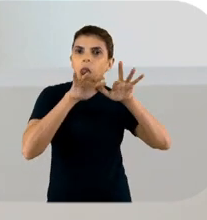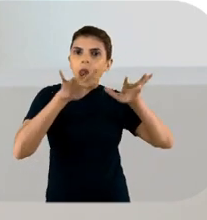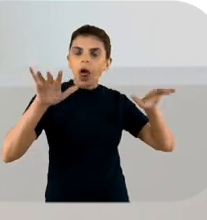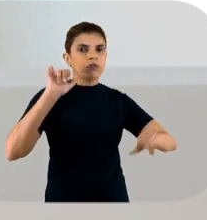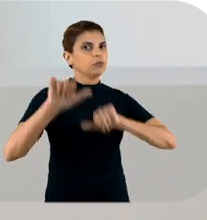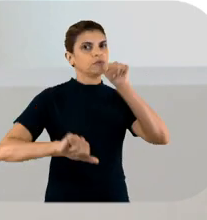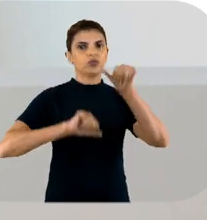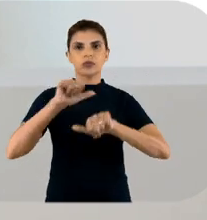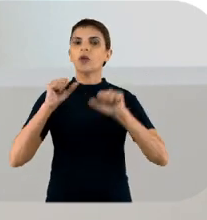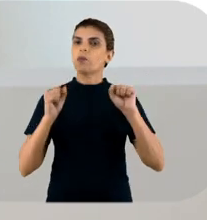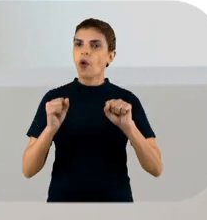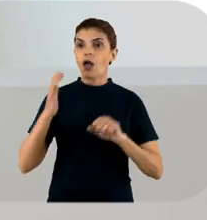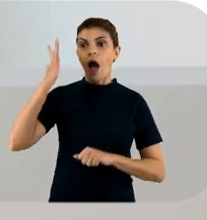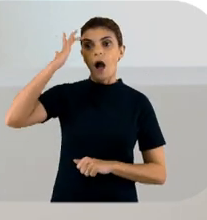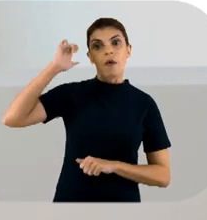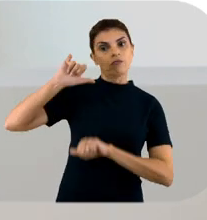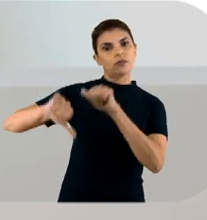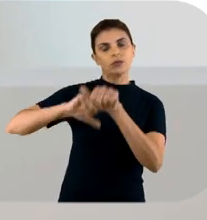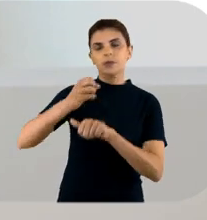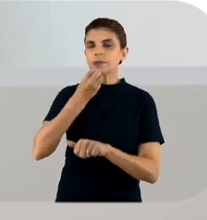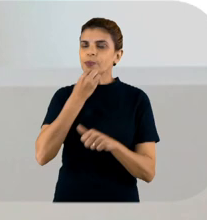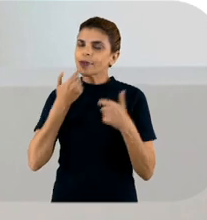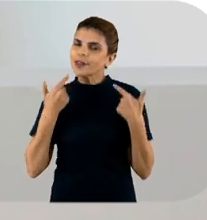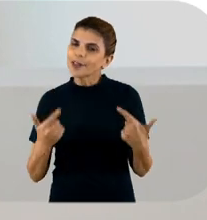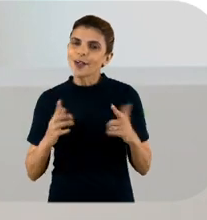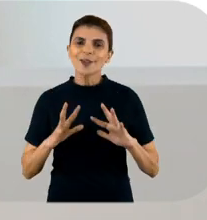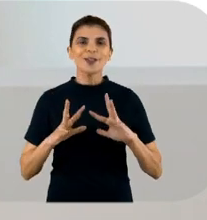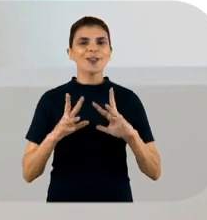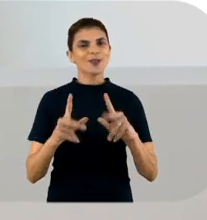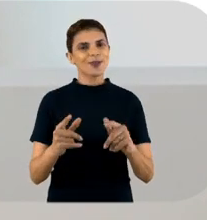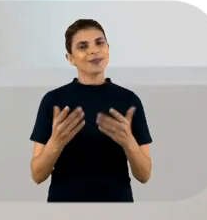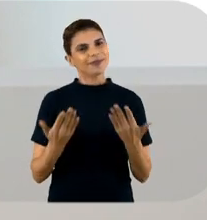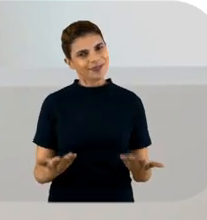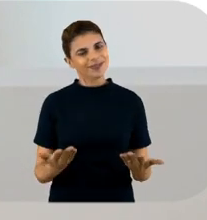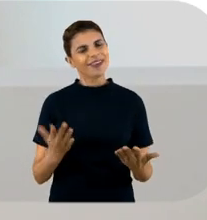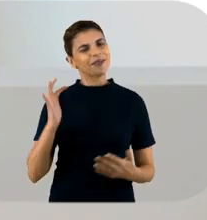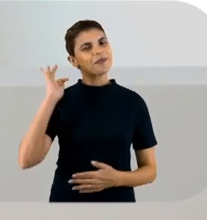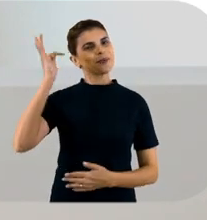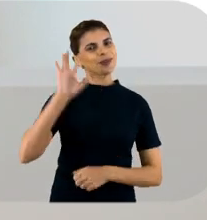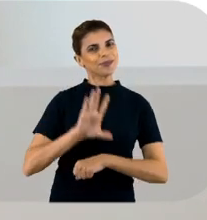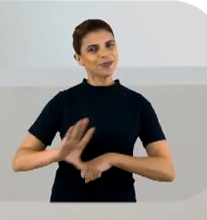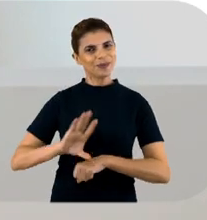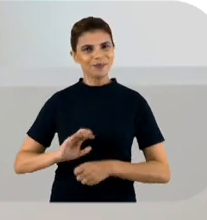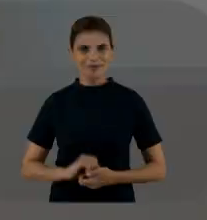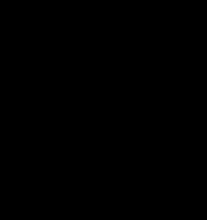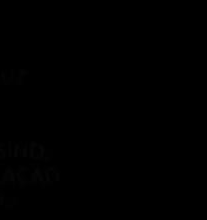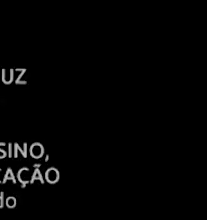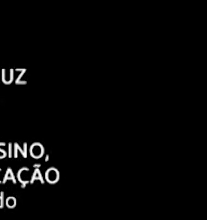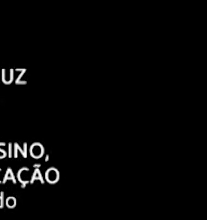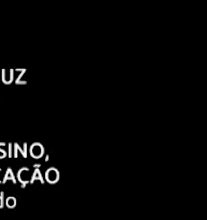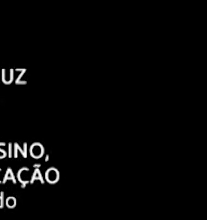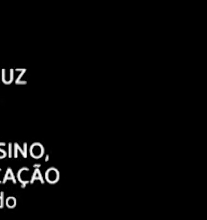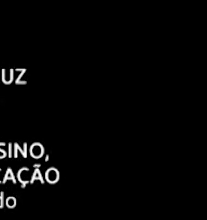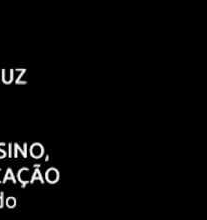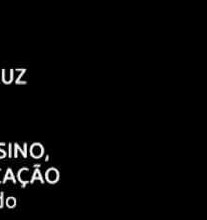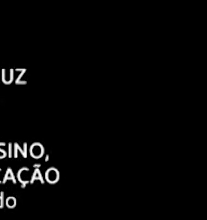coisa pode mudar de um dia para outro é boa sorte para todos e até o próximo